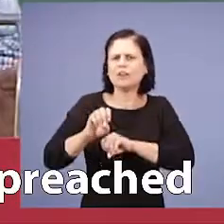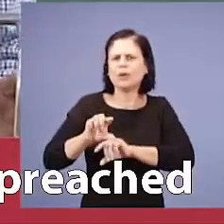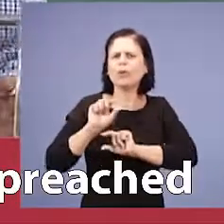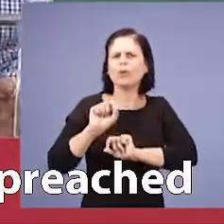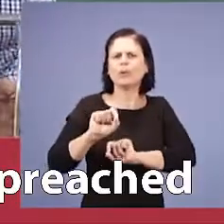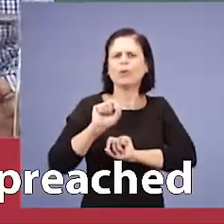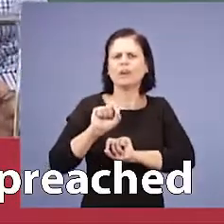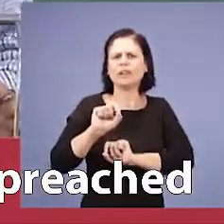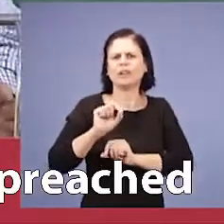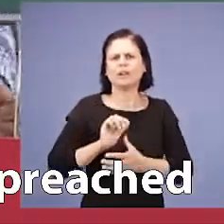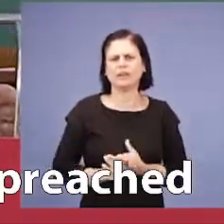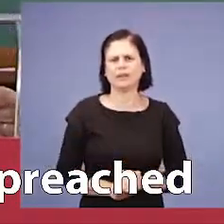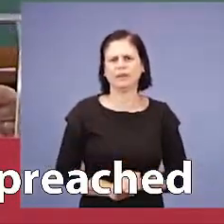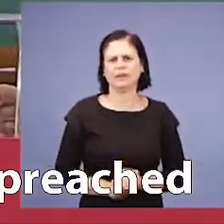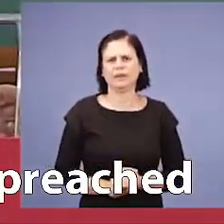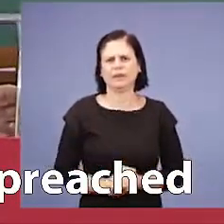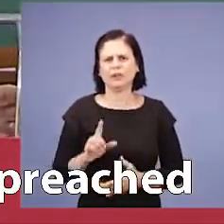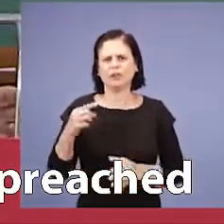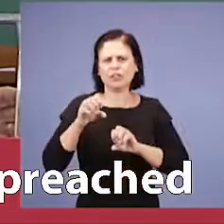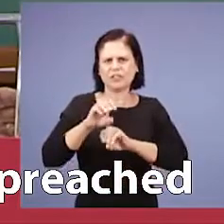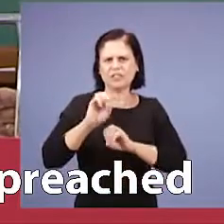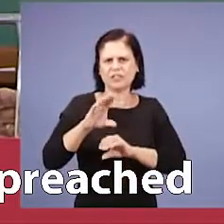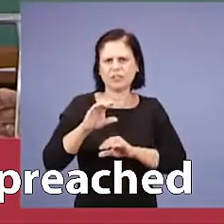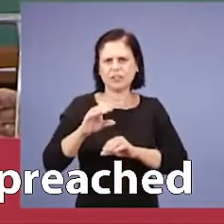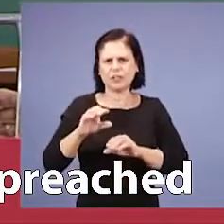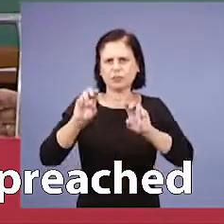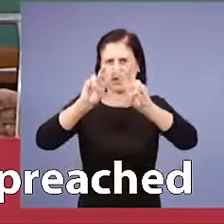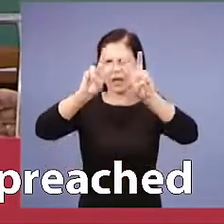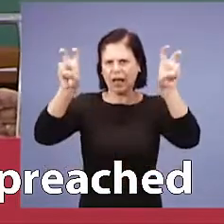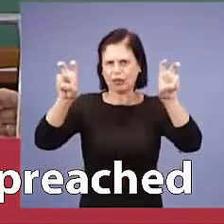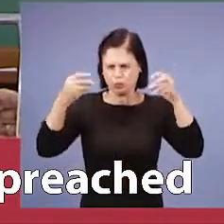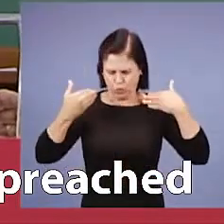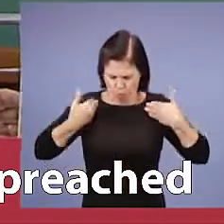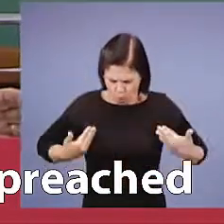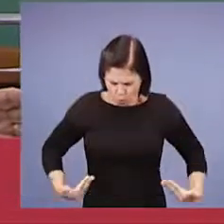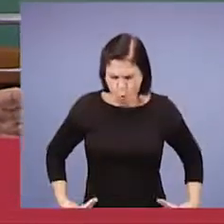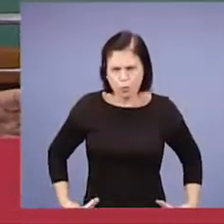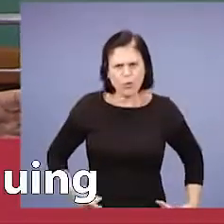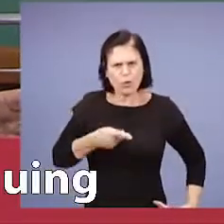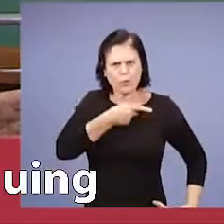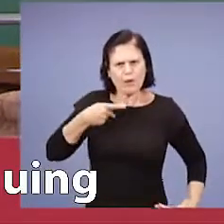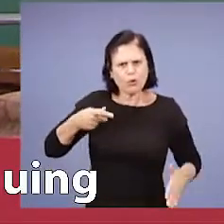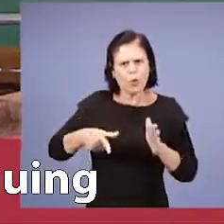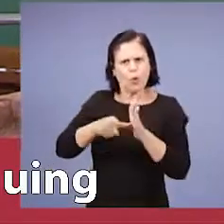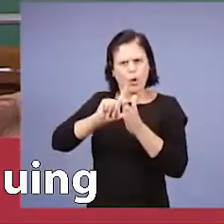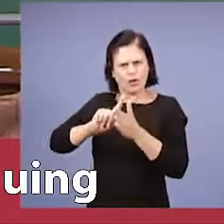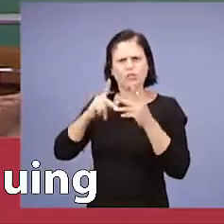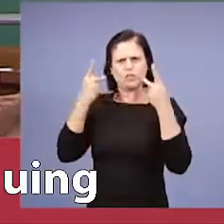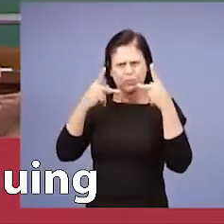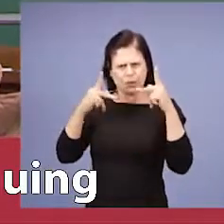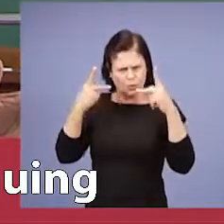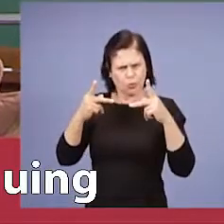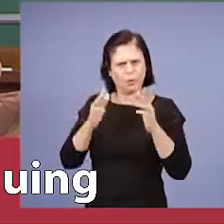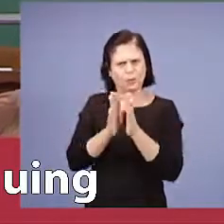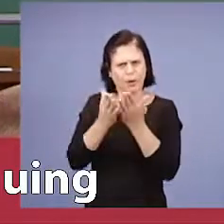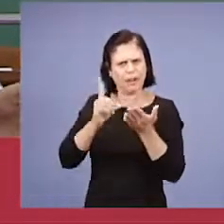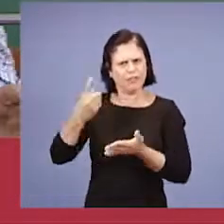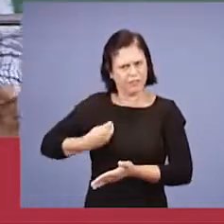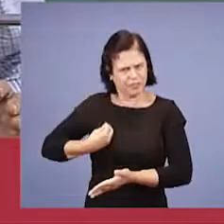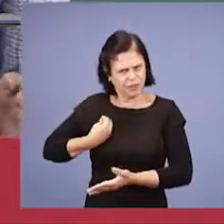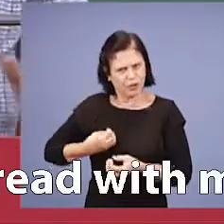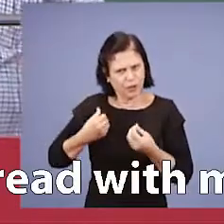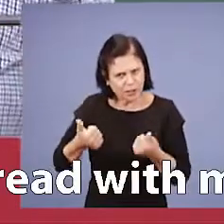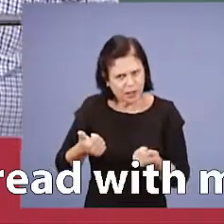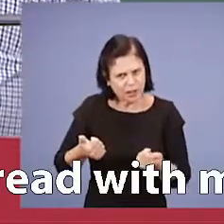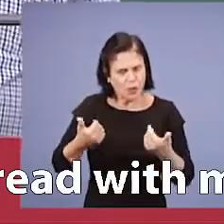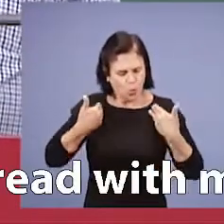dando corpo aquilo que o pastor tem pregado palavra viva palavra da vida continuando